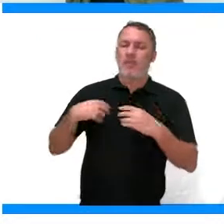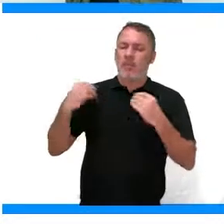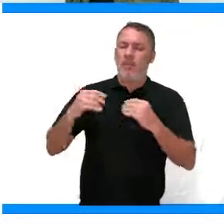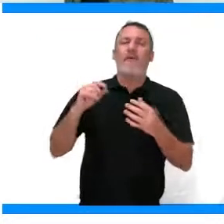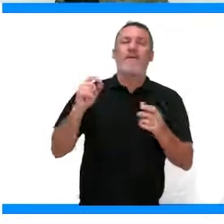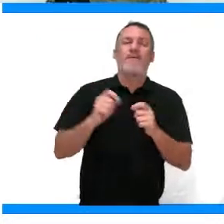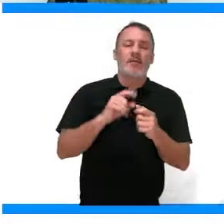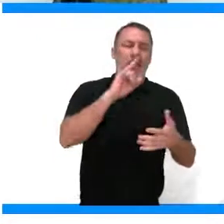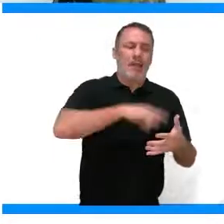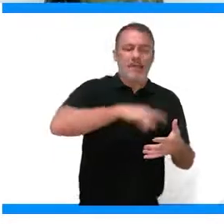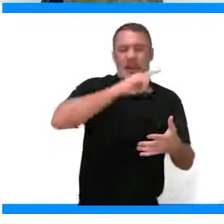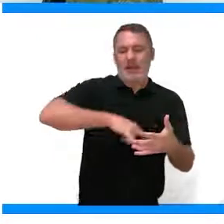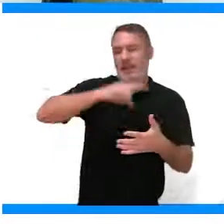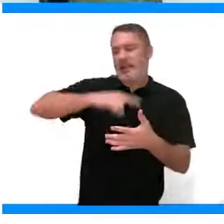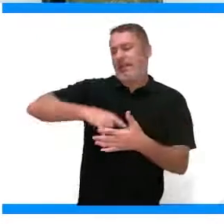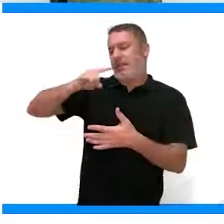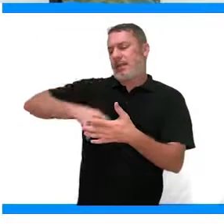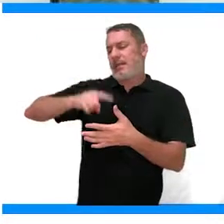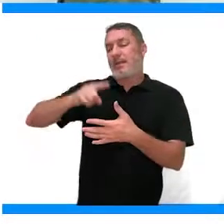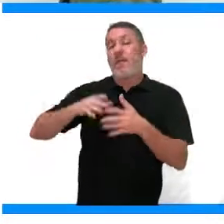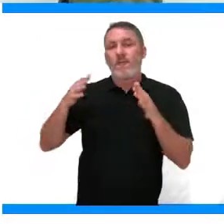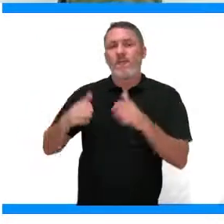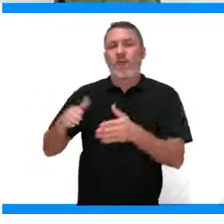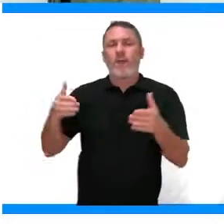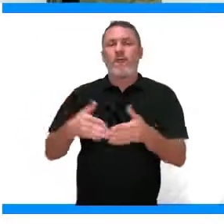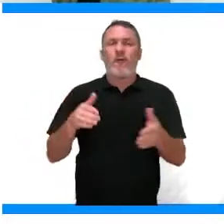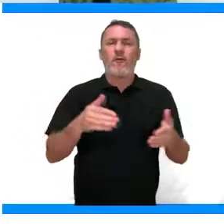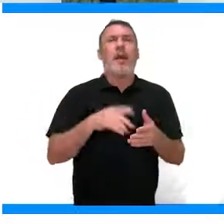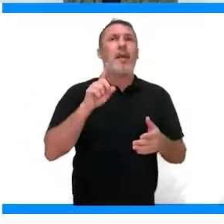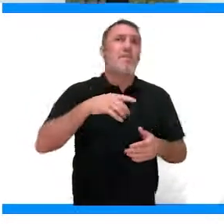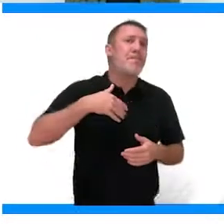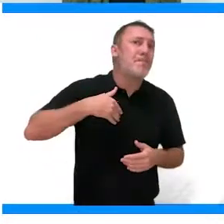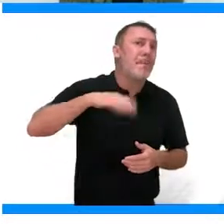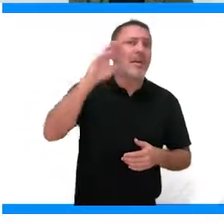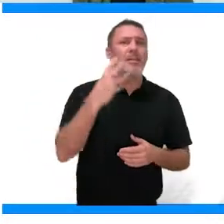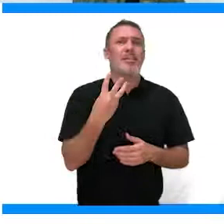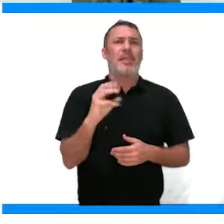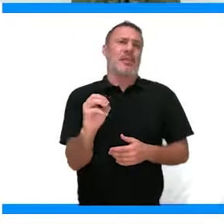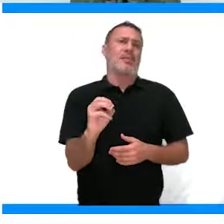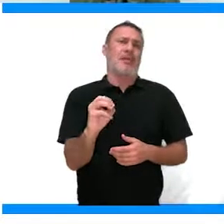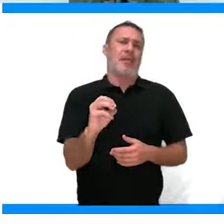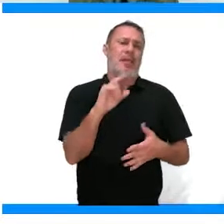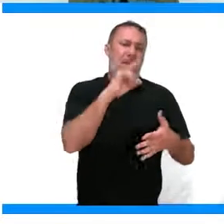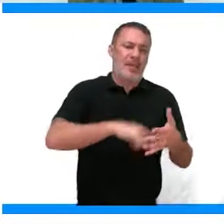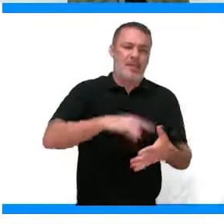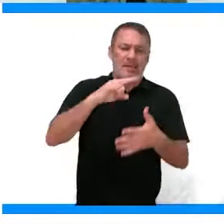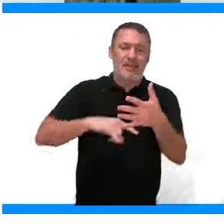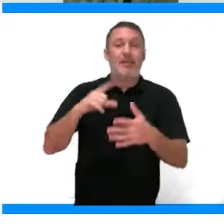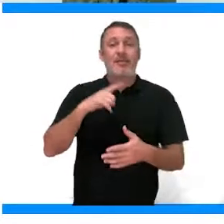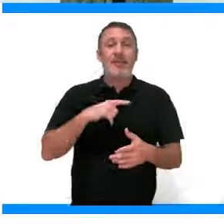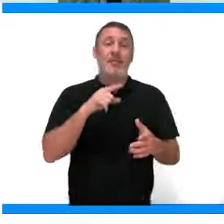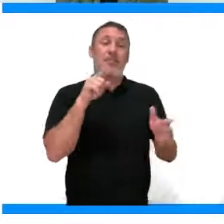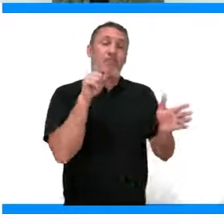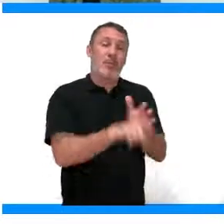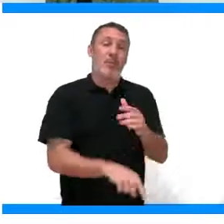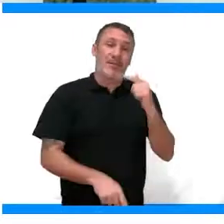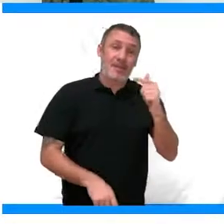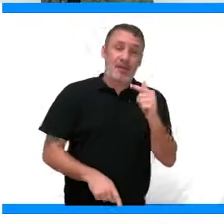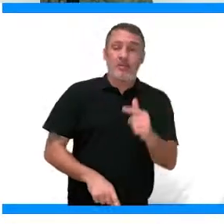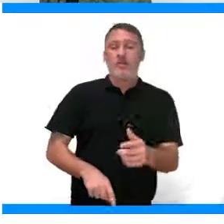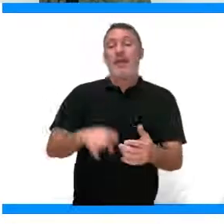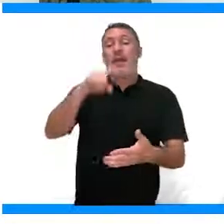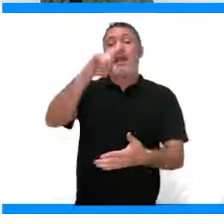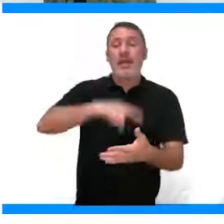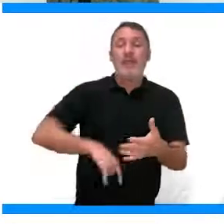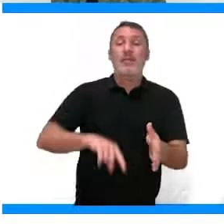da 3, da 4, da 5, da 6, da 7. E fiz mais de 30 listas com 7 questões em